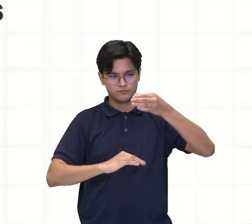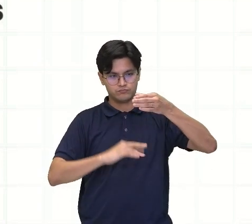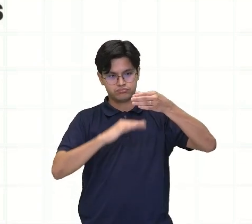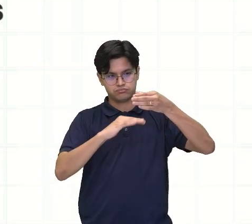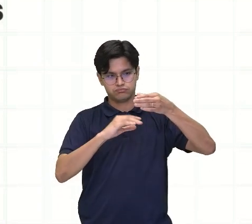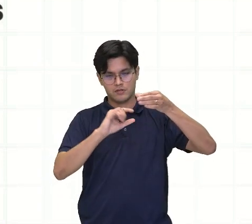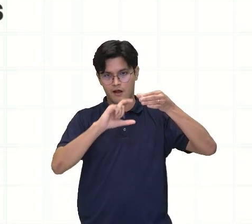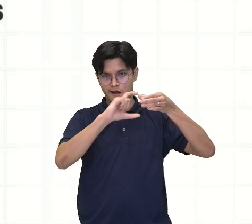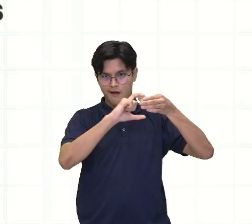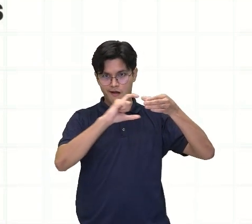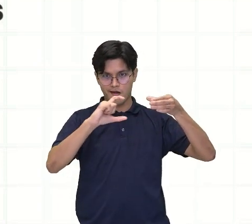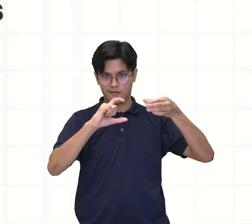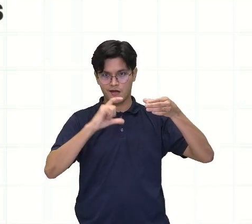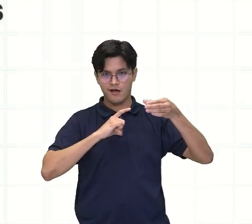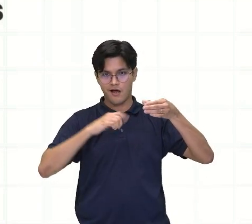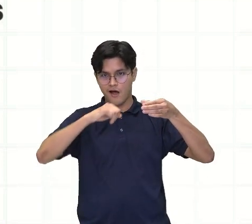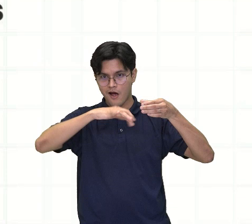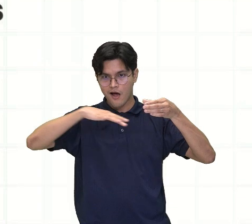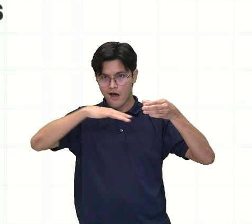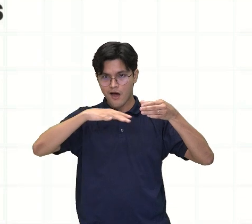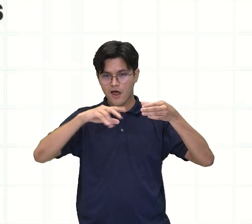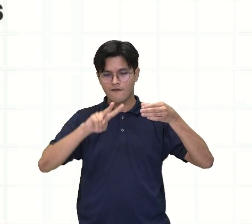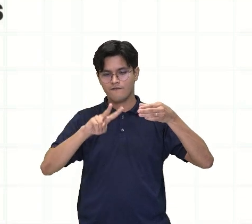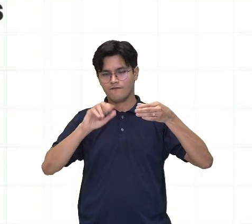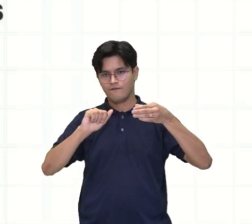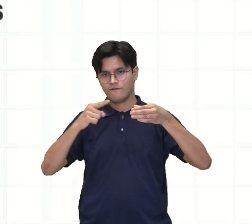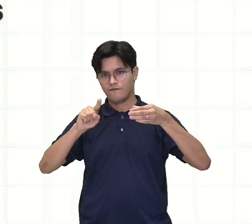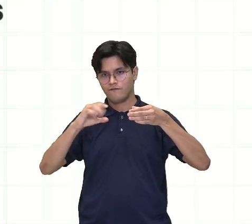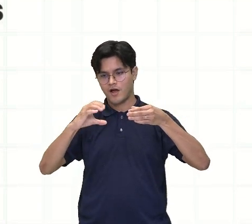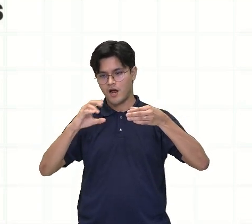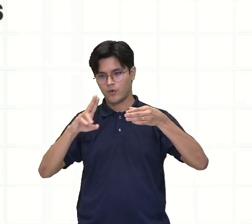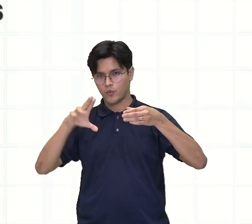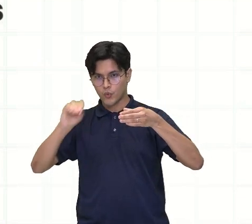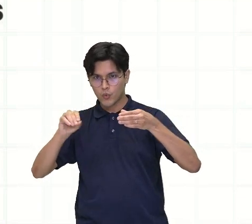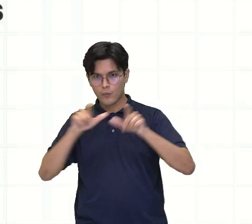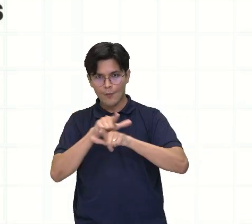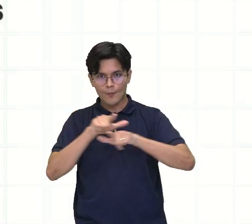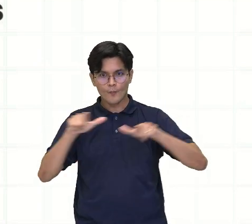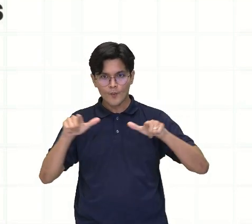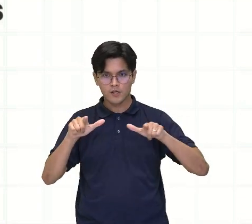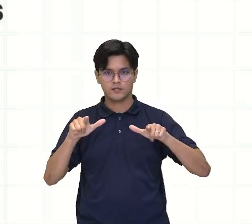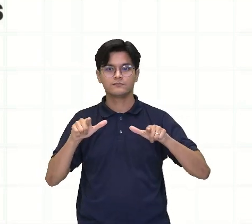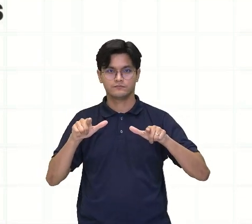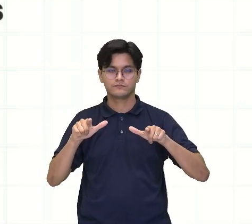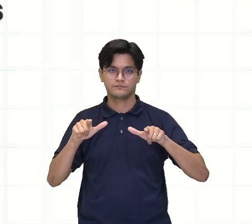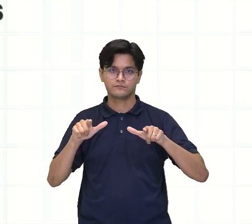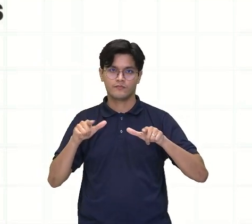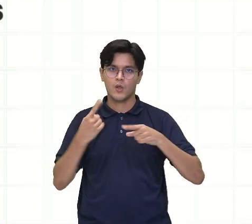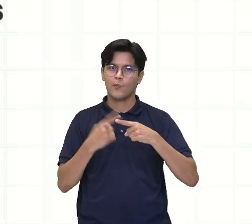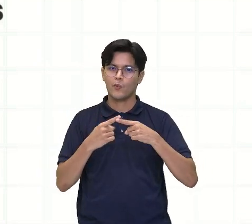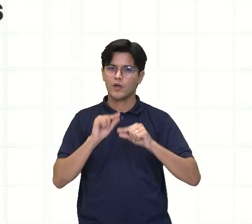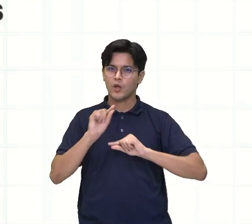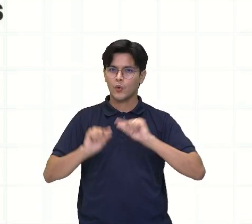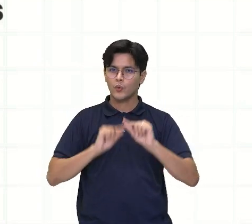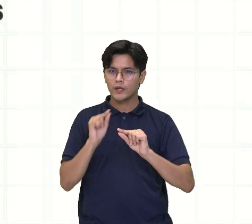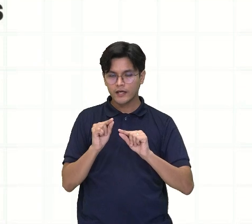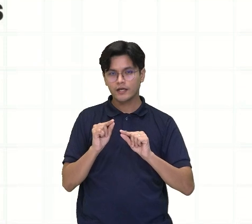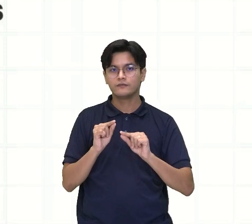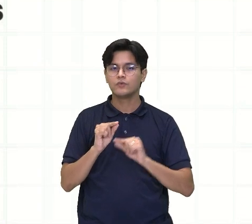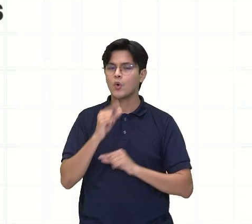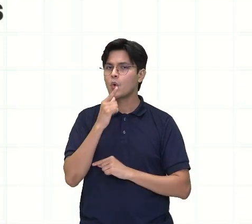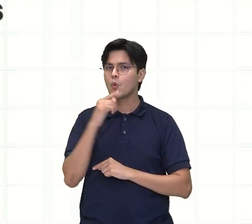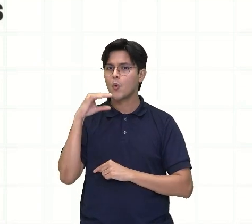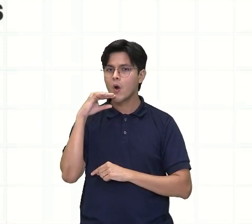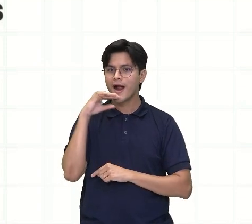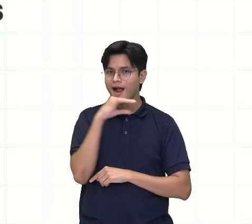que faz ali o isolamento, porque o calor, ele precisa, né,